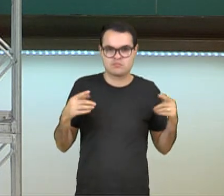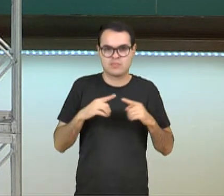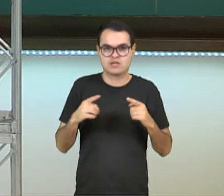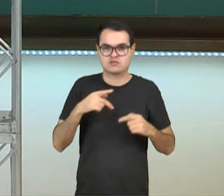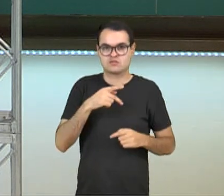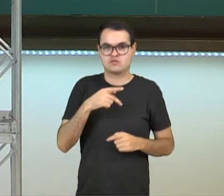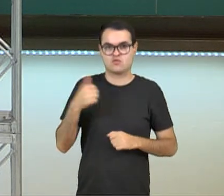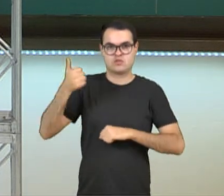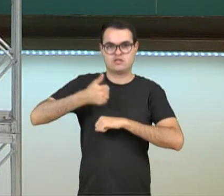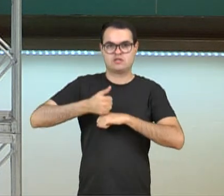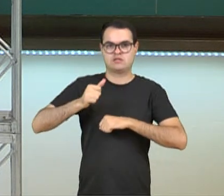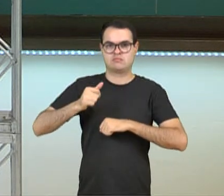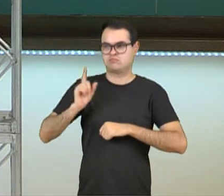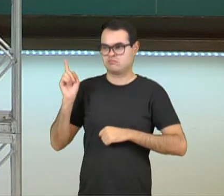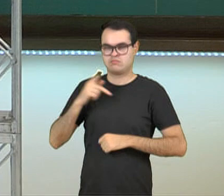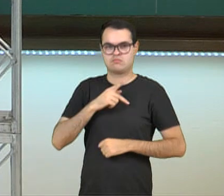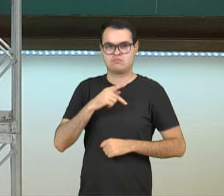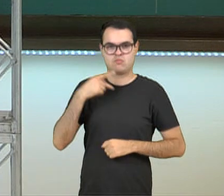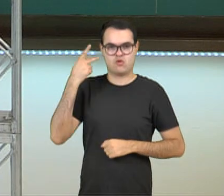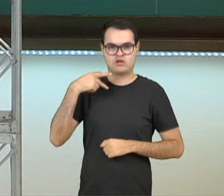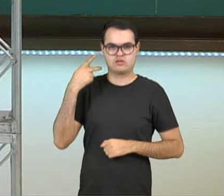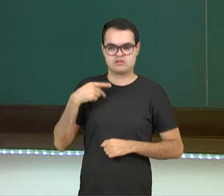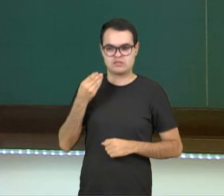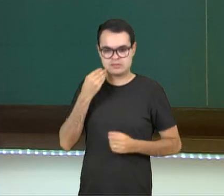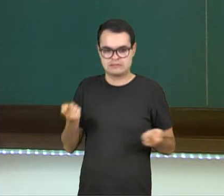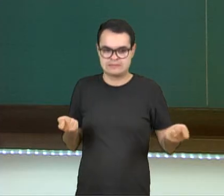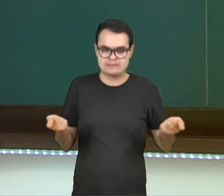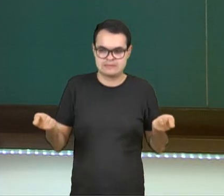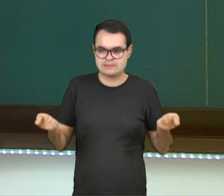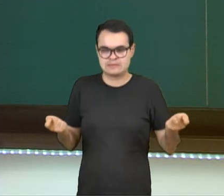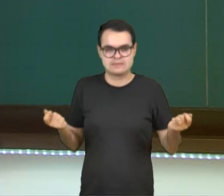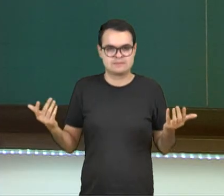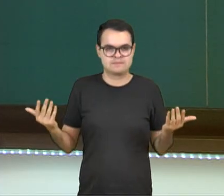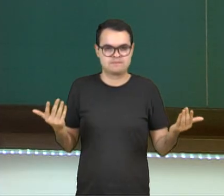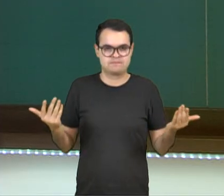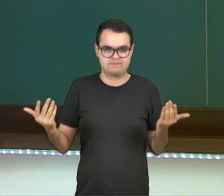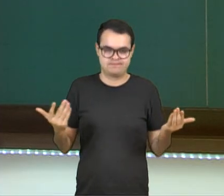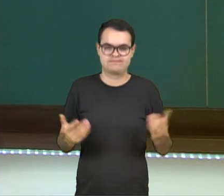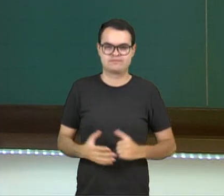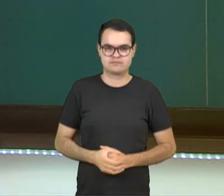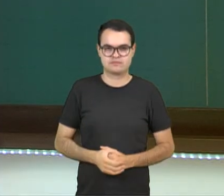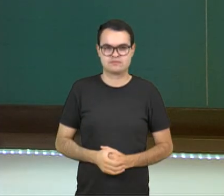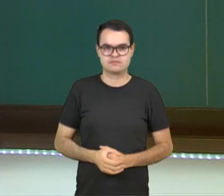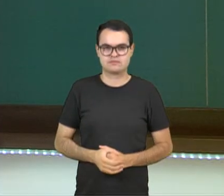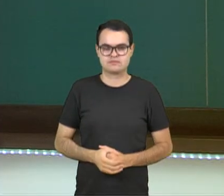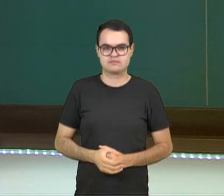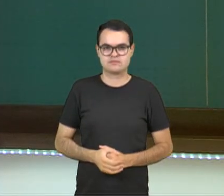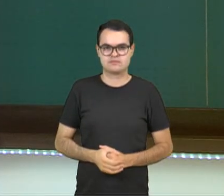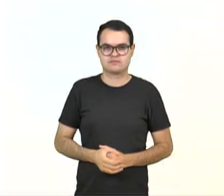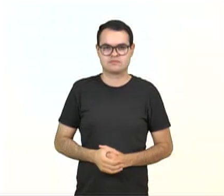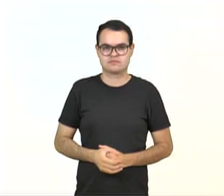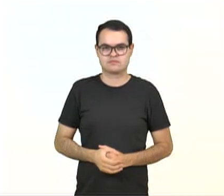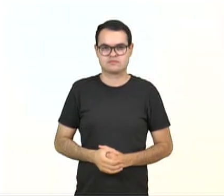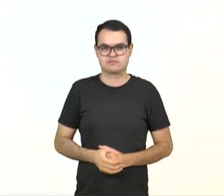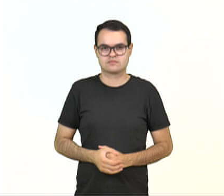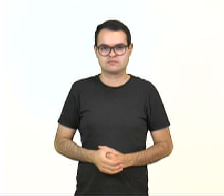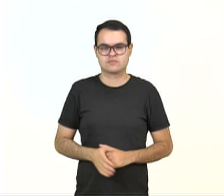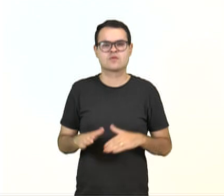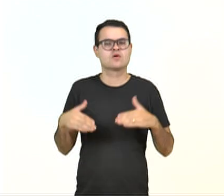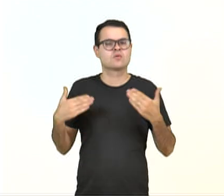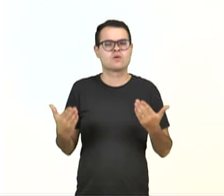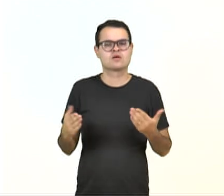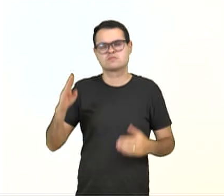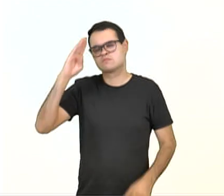líder político que está tentando remediar a situação. Tá bom? Então, olha aqui. Quais